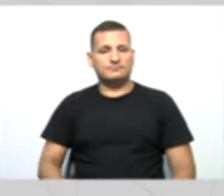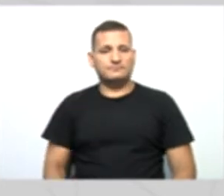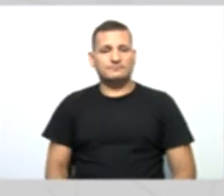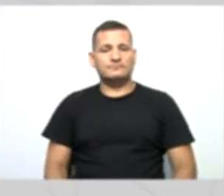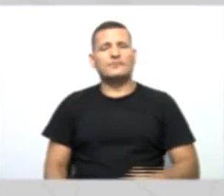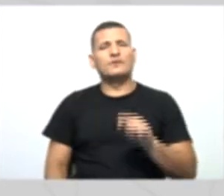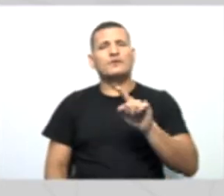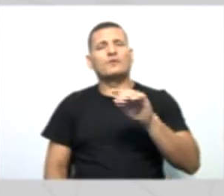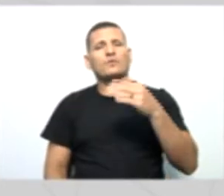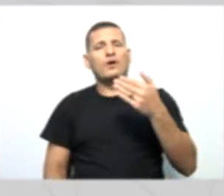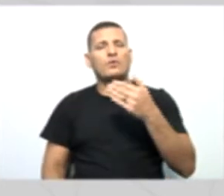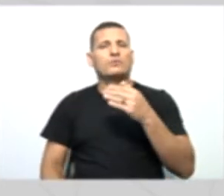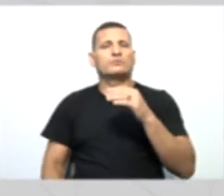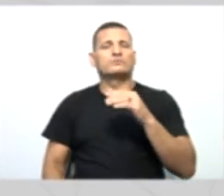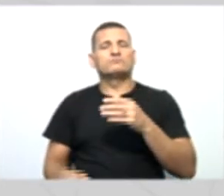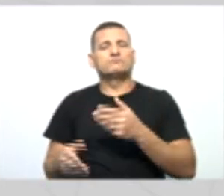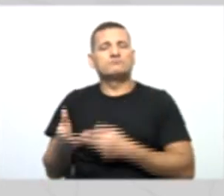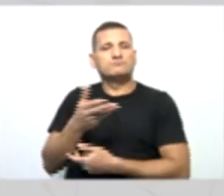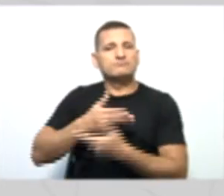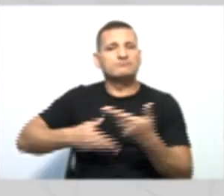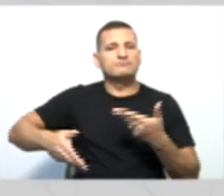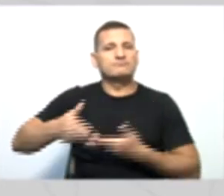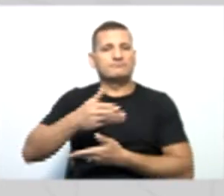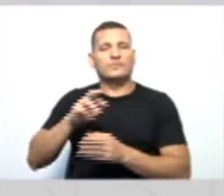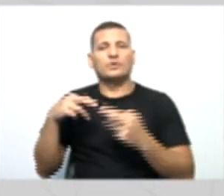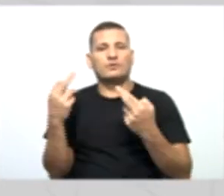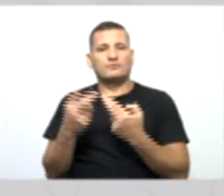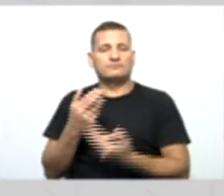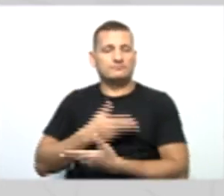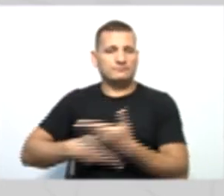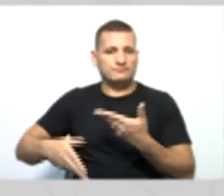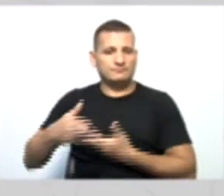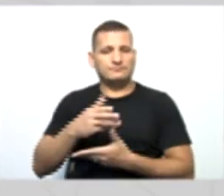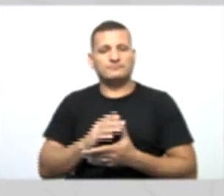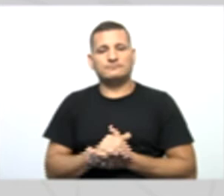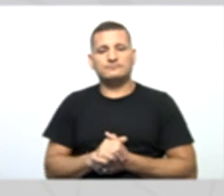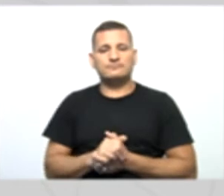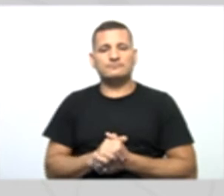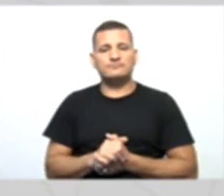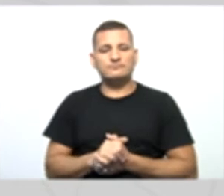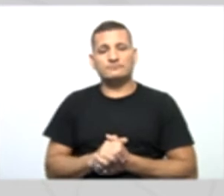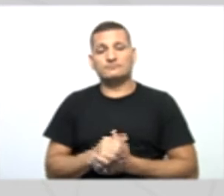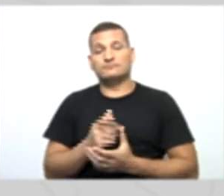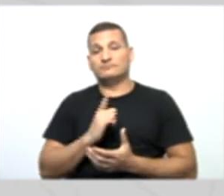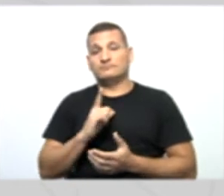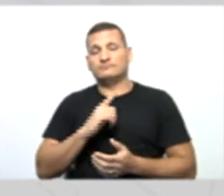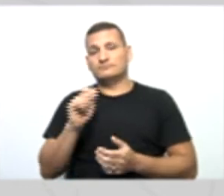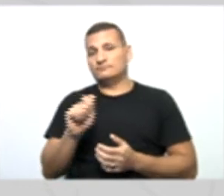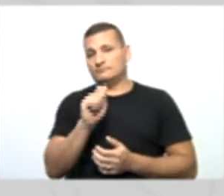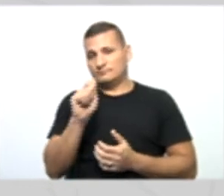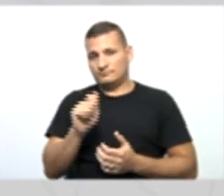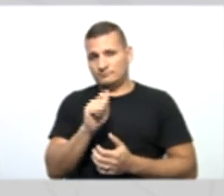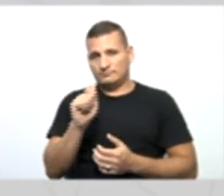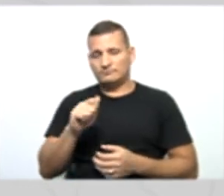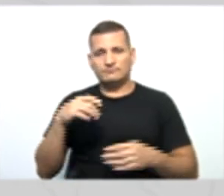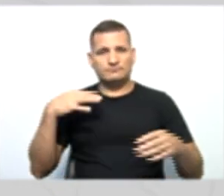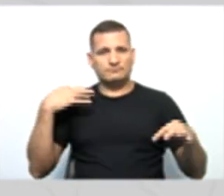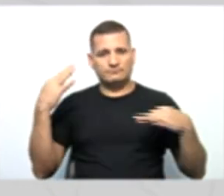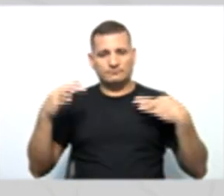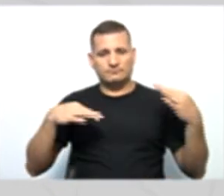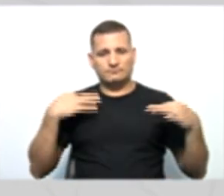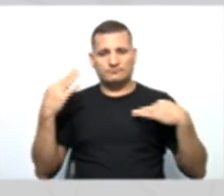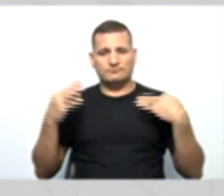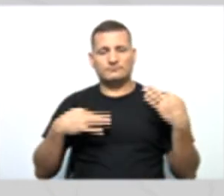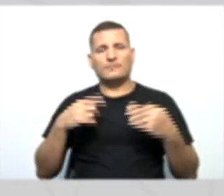que é a forma de governança que eles fazem, né, para se interagir? Existe uma associação do turismo, que é composta